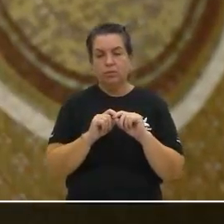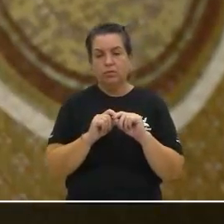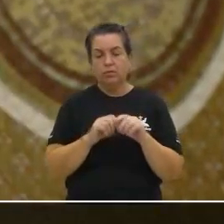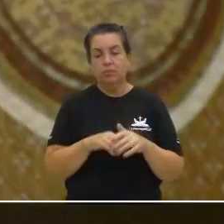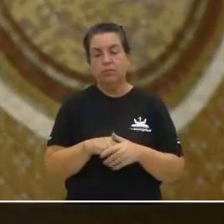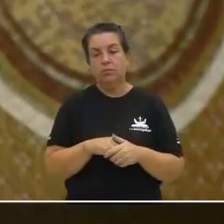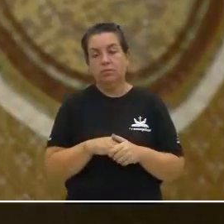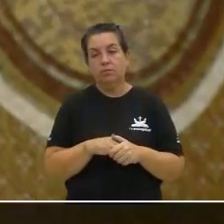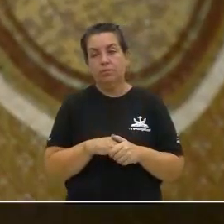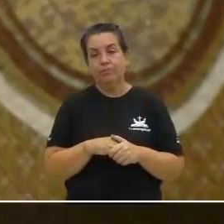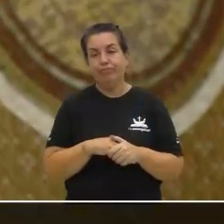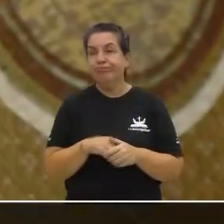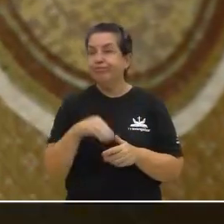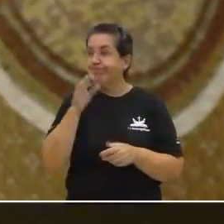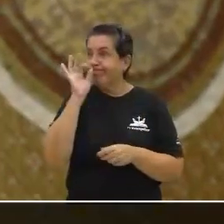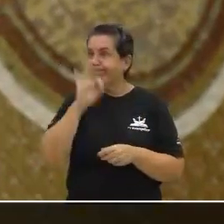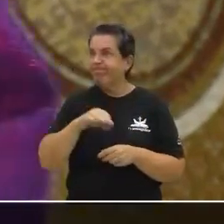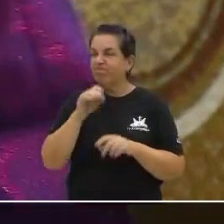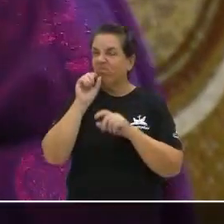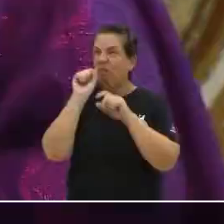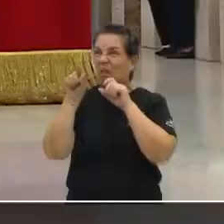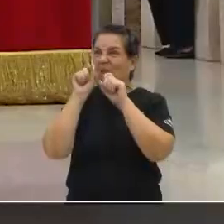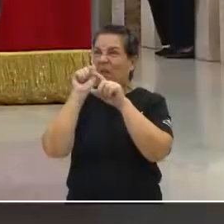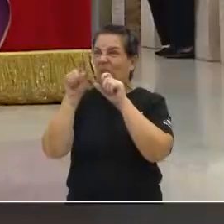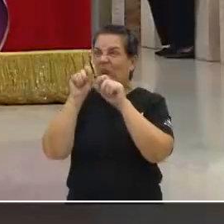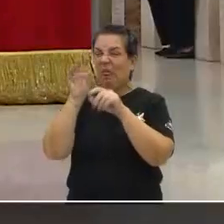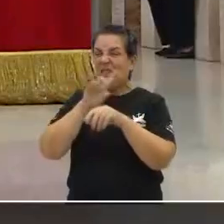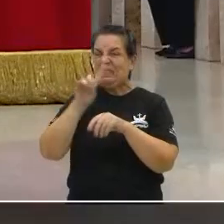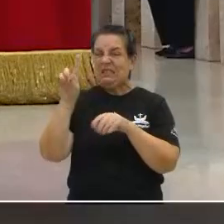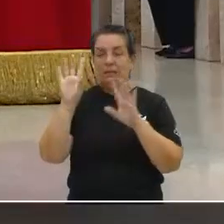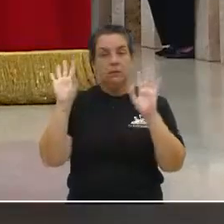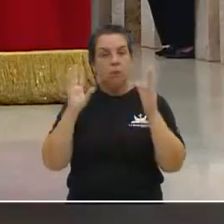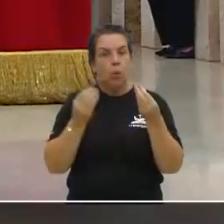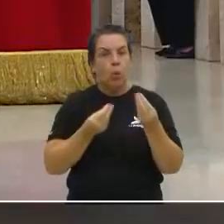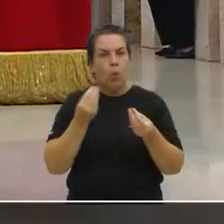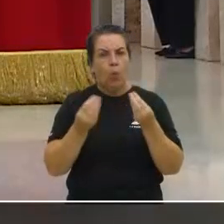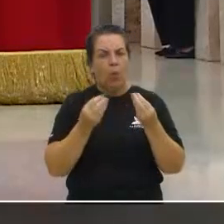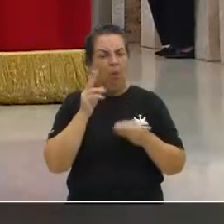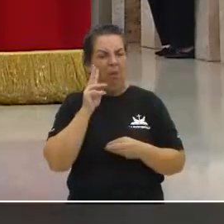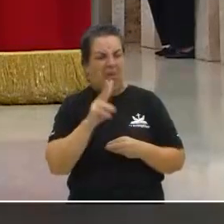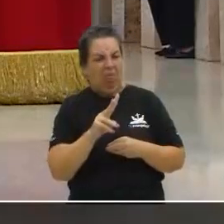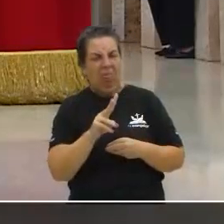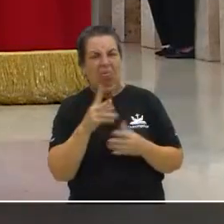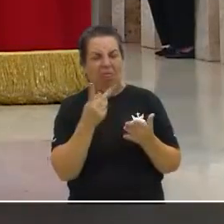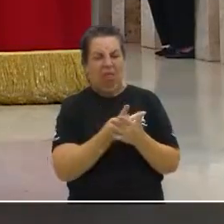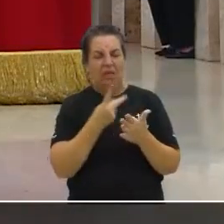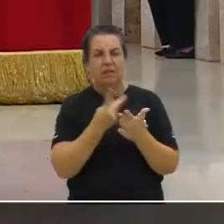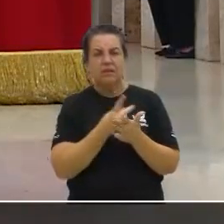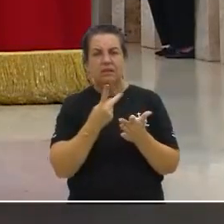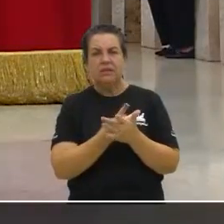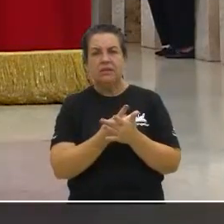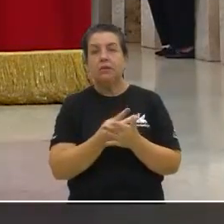sacrilégio, mas mais do que isso, que visão distorcida. E nosso Senhor,